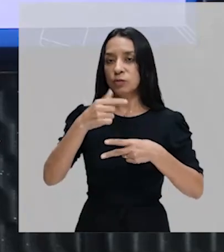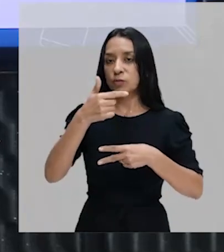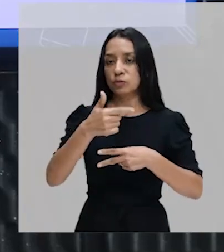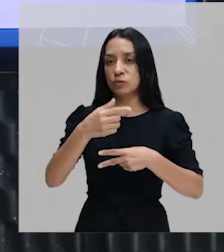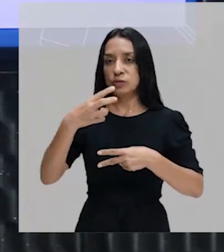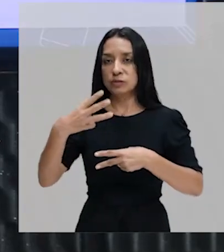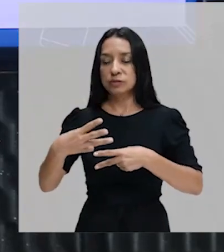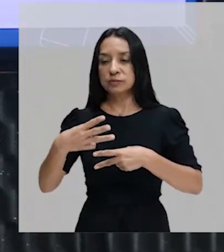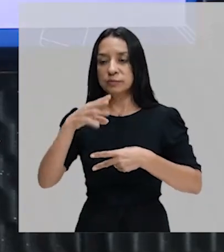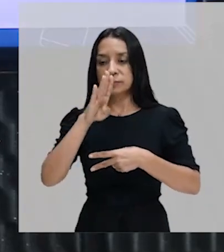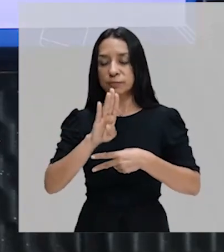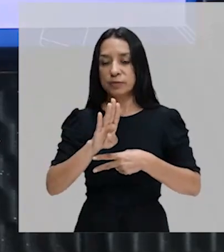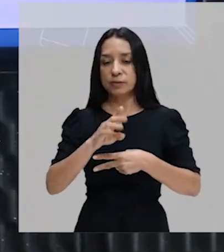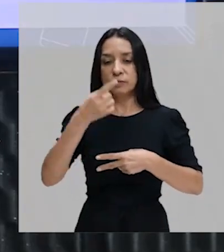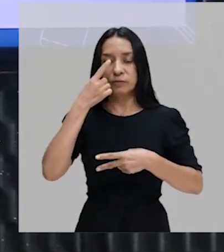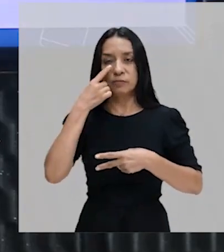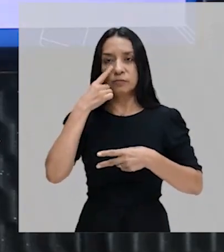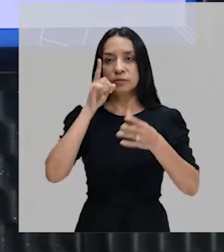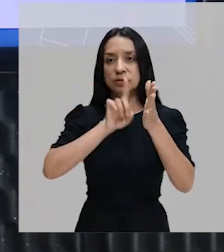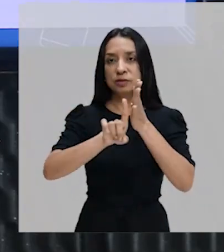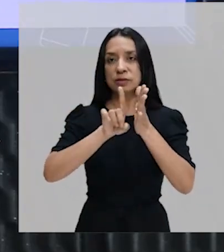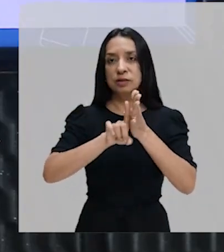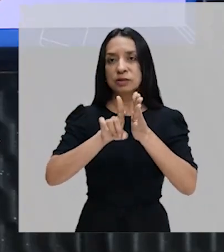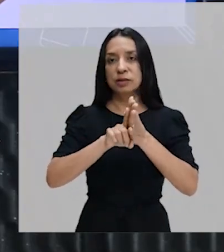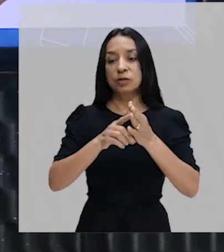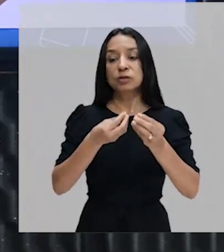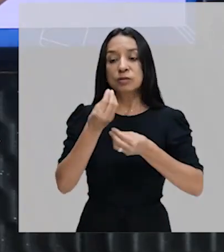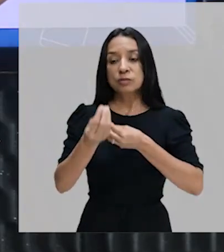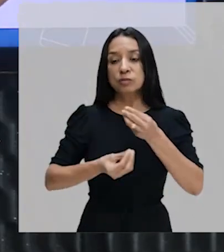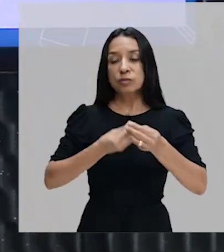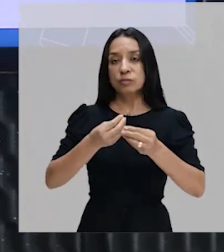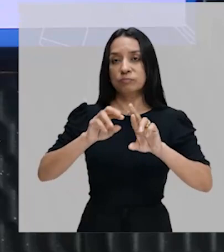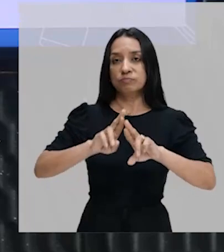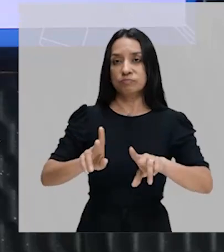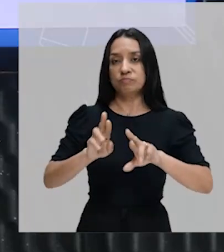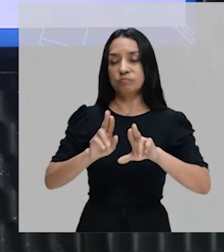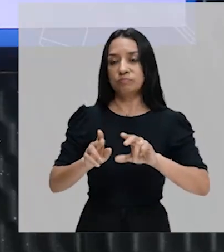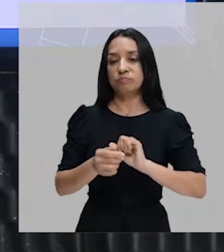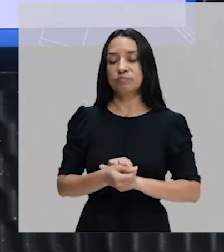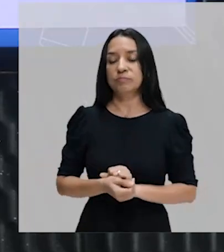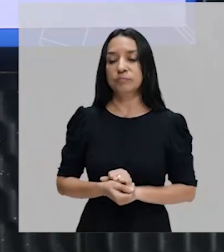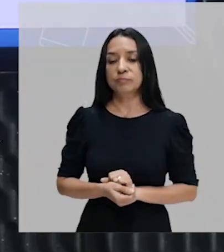B. Veja que na questão deu uma condição, eles são diferentes.